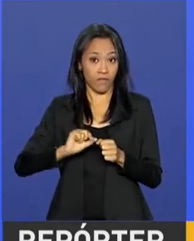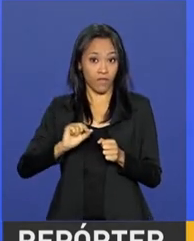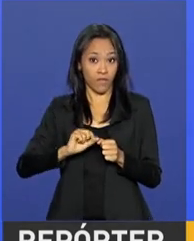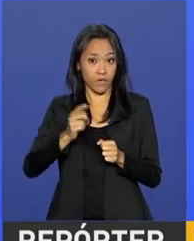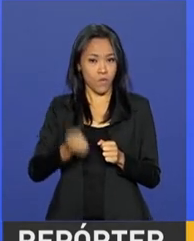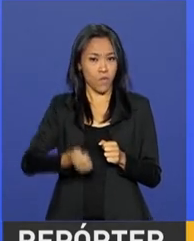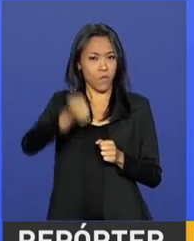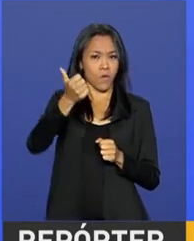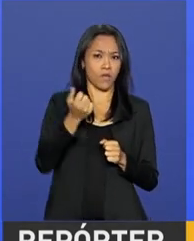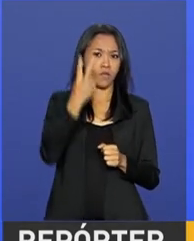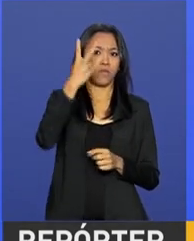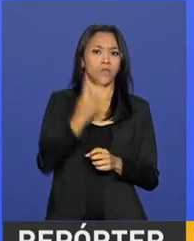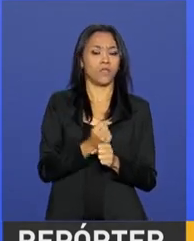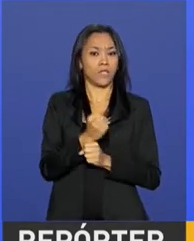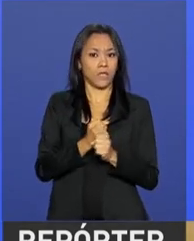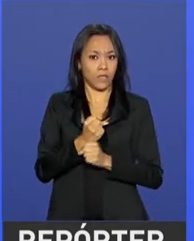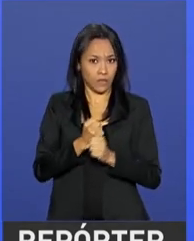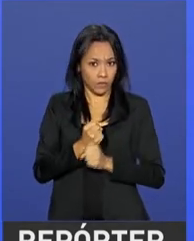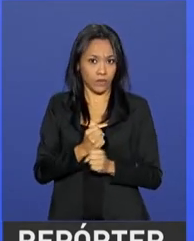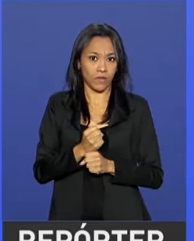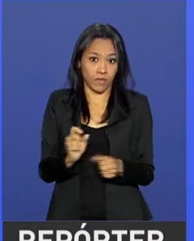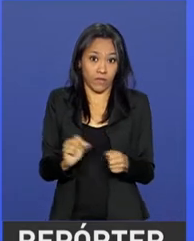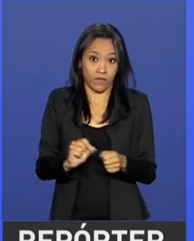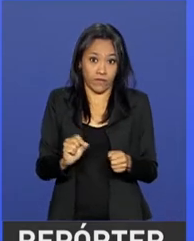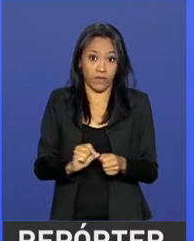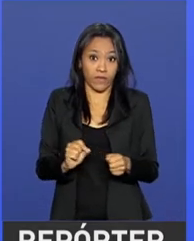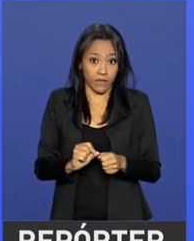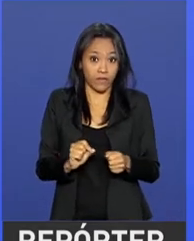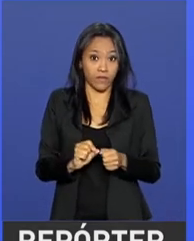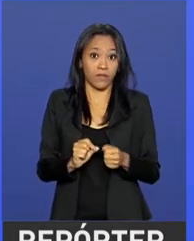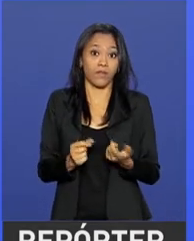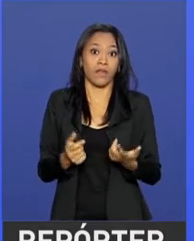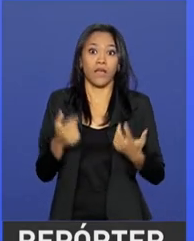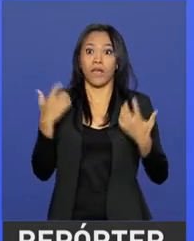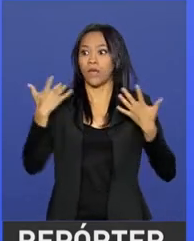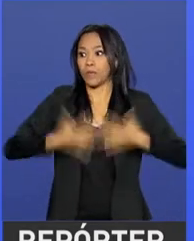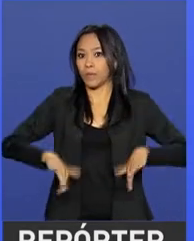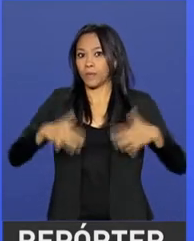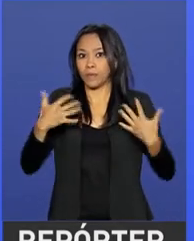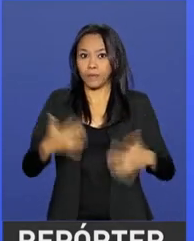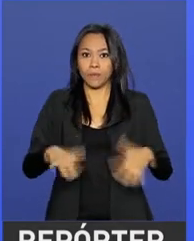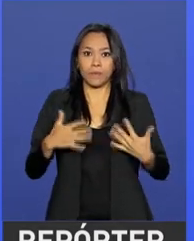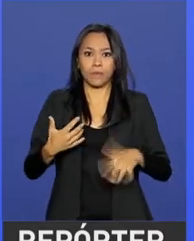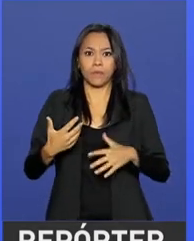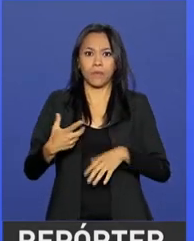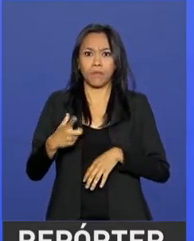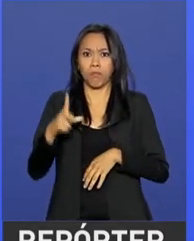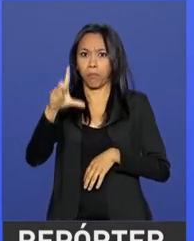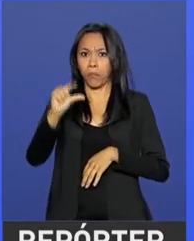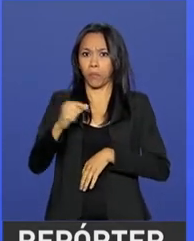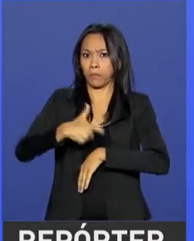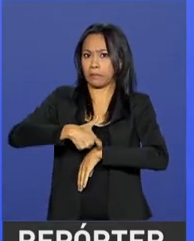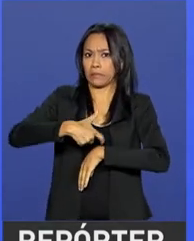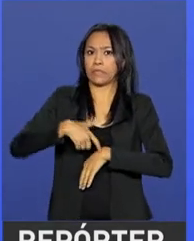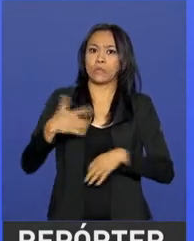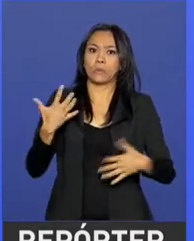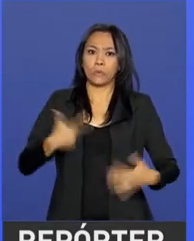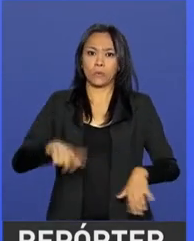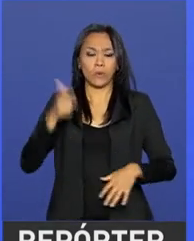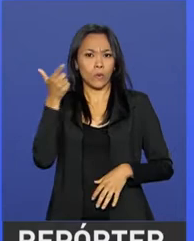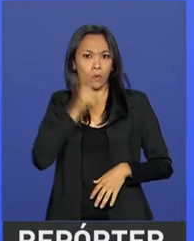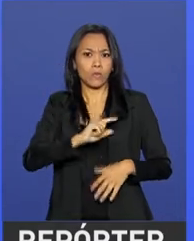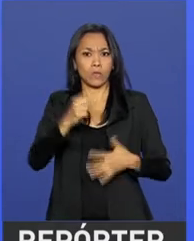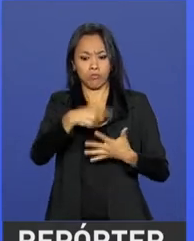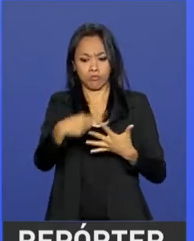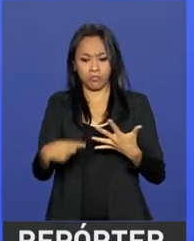dois anos é algo absolutamente extraordinário posso dizer a gente tinha é no censo